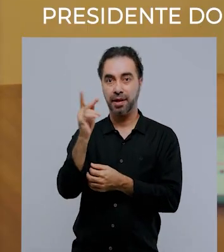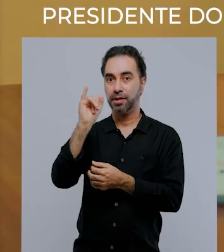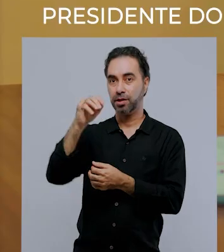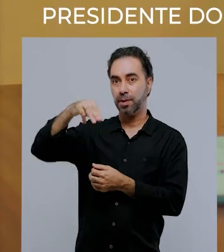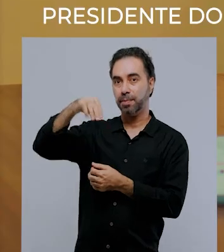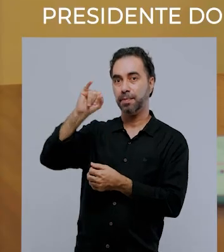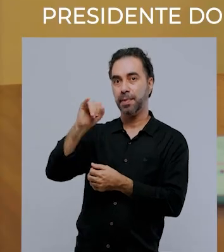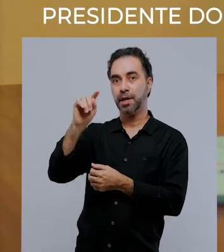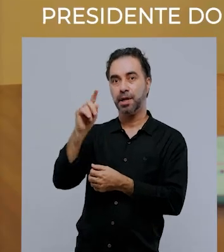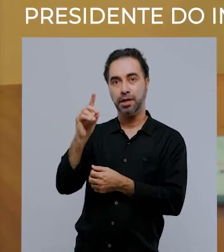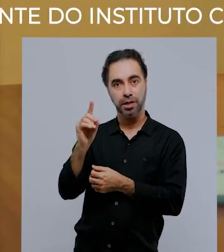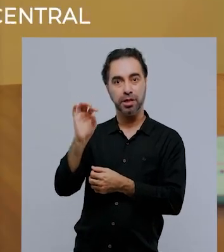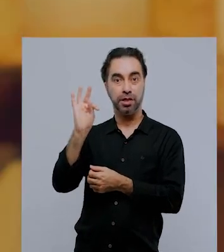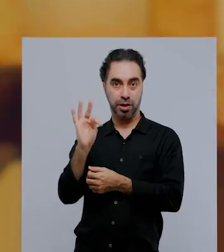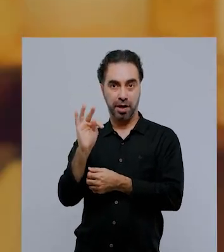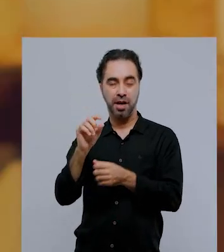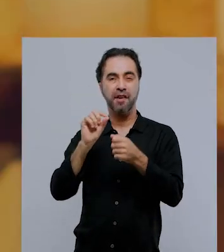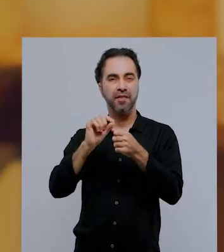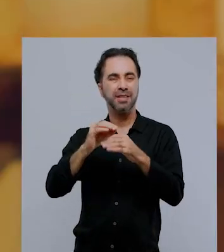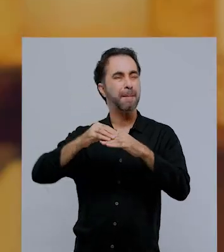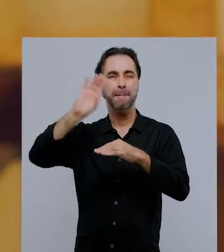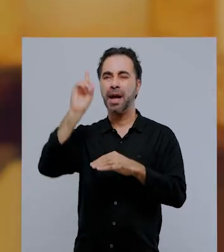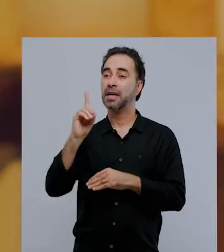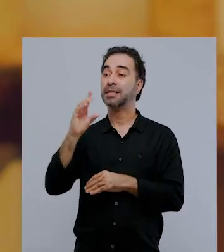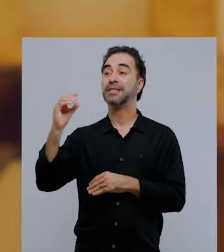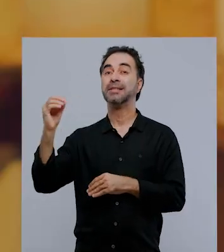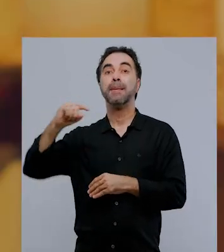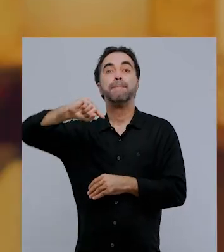mais de 100 mil sacos. Quer dizer, era